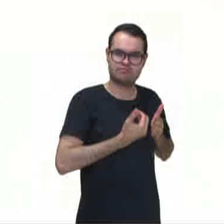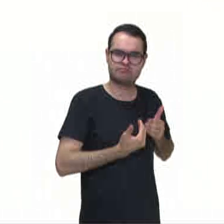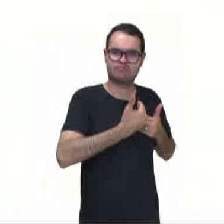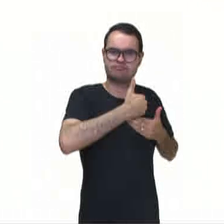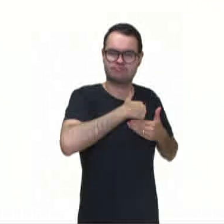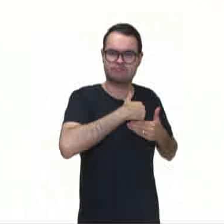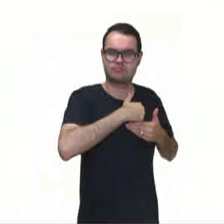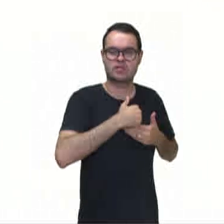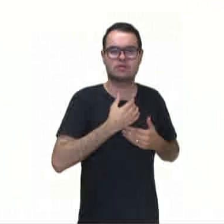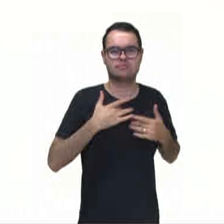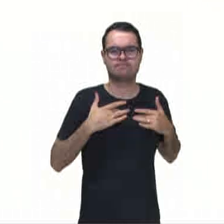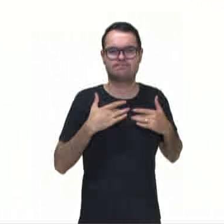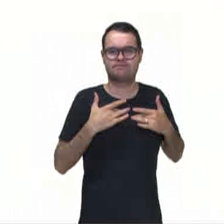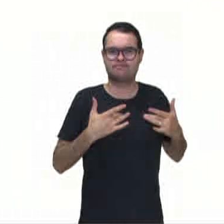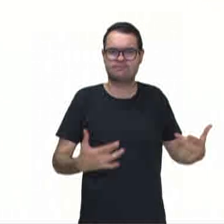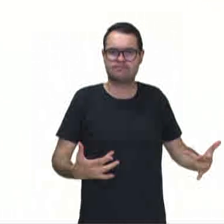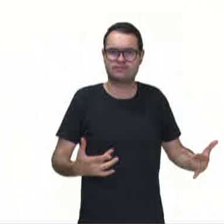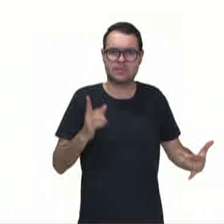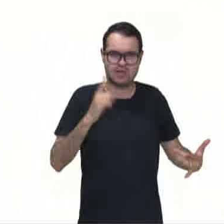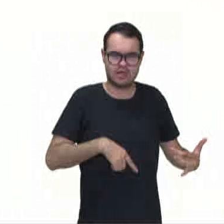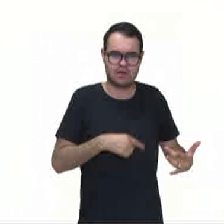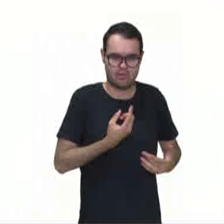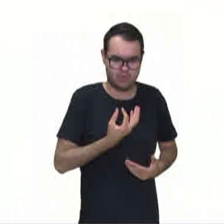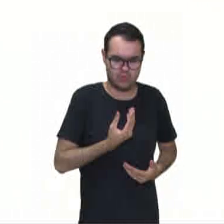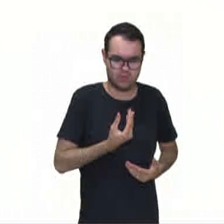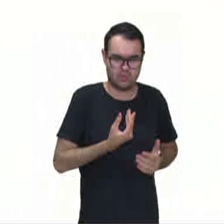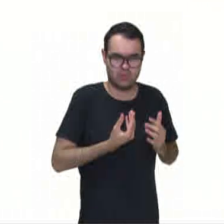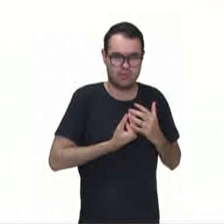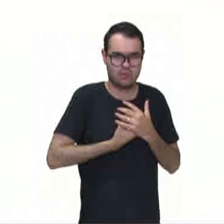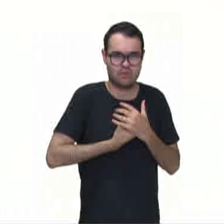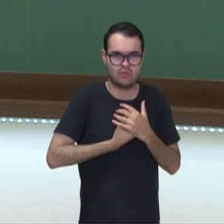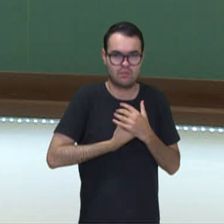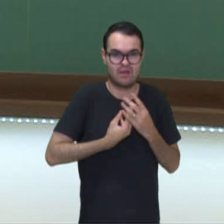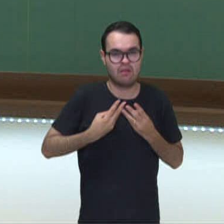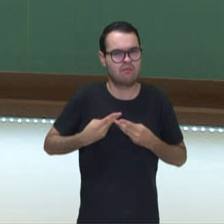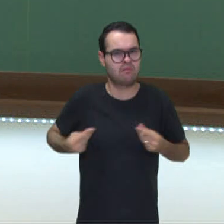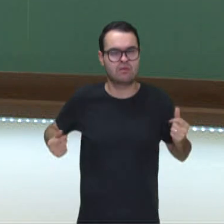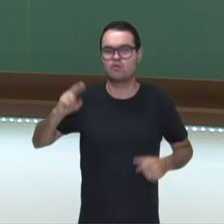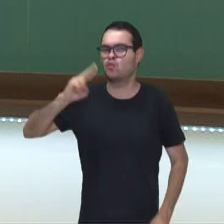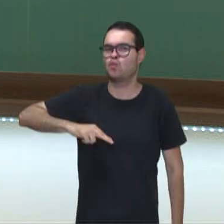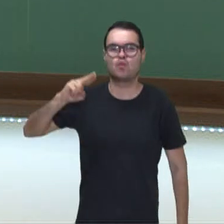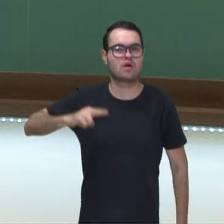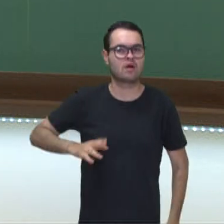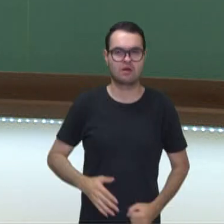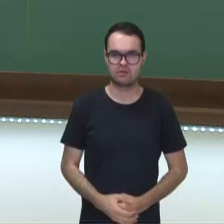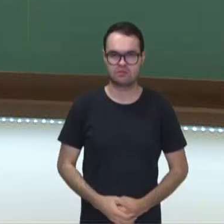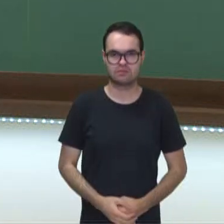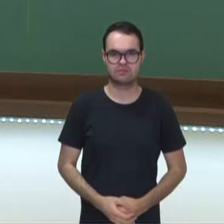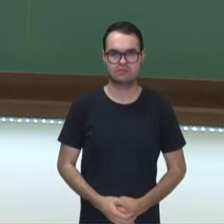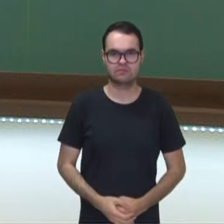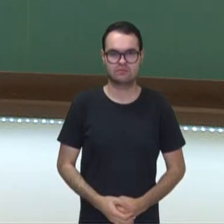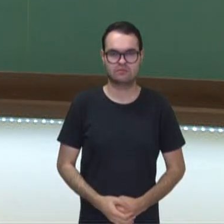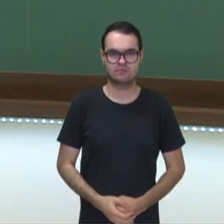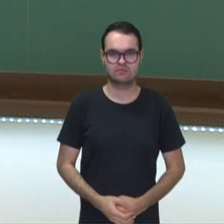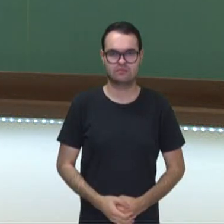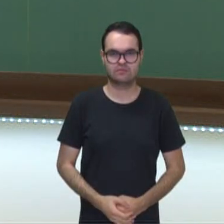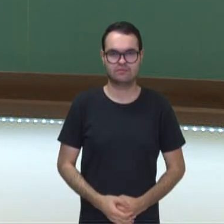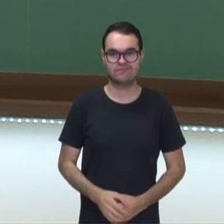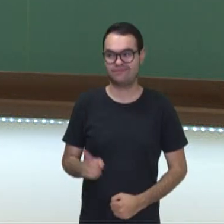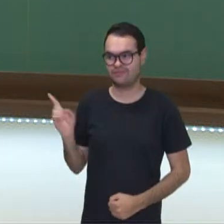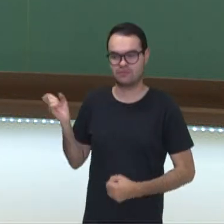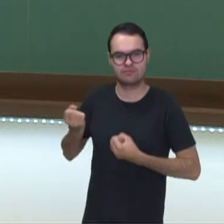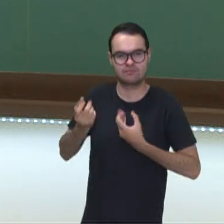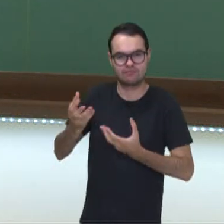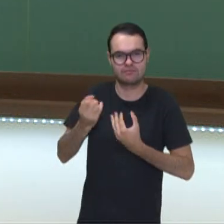bondade humana é uma chama que pode ser oculta, jamais extinta. Observem a mensagem de esperança deste